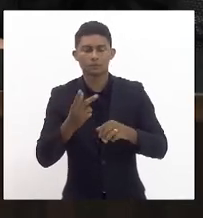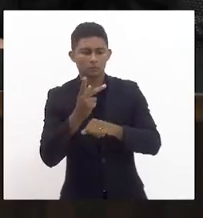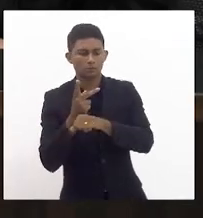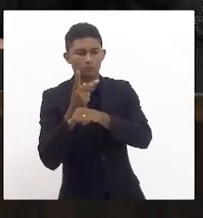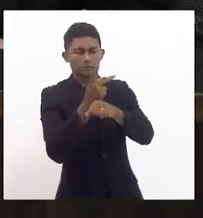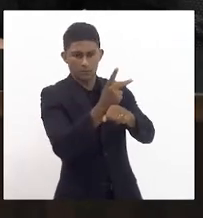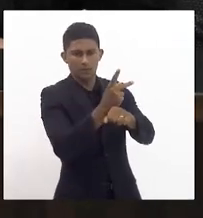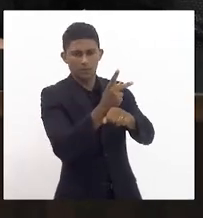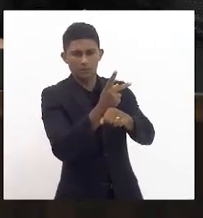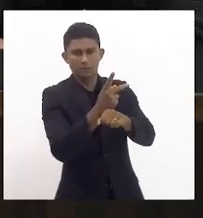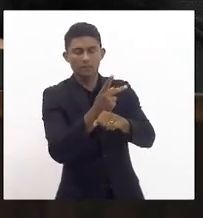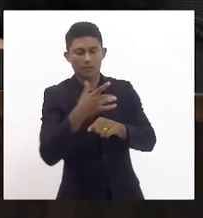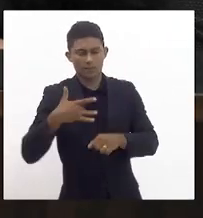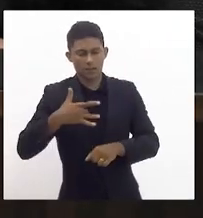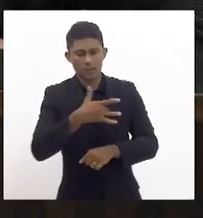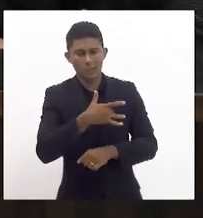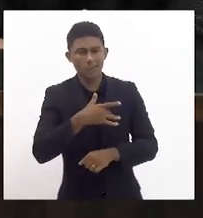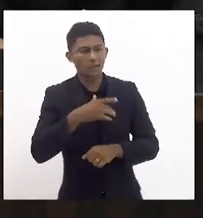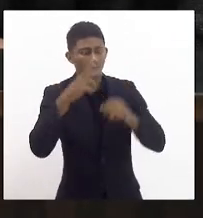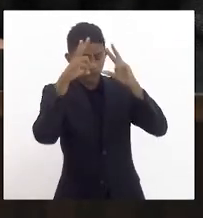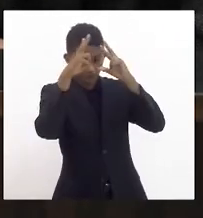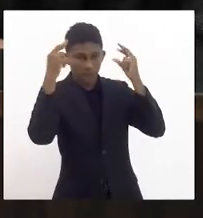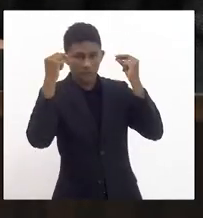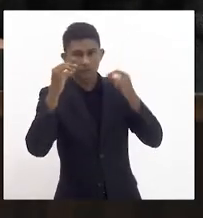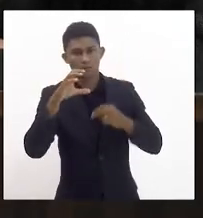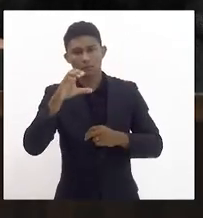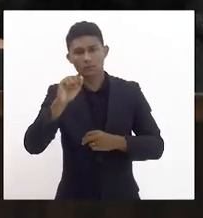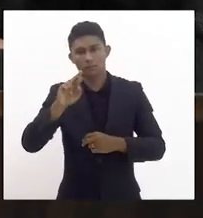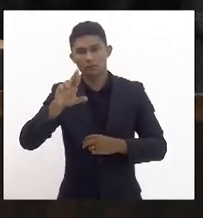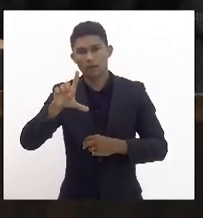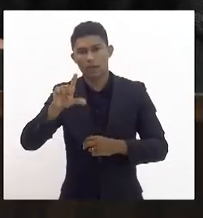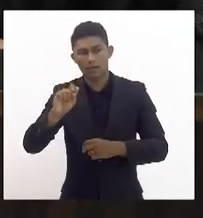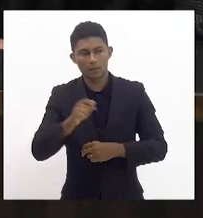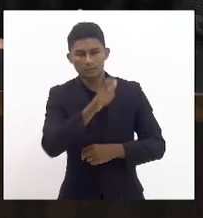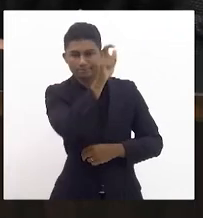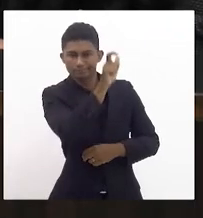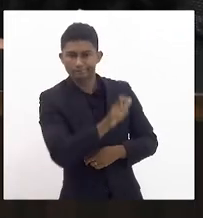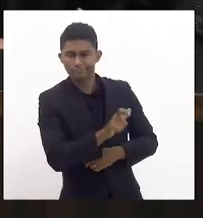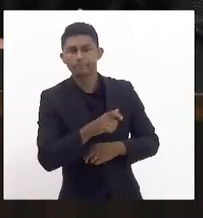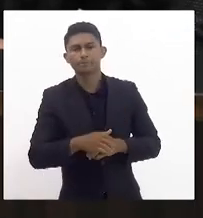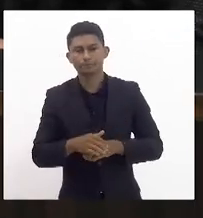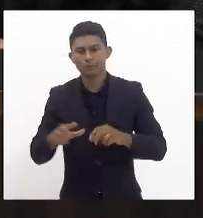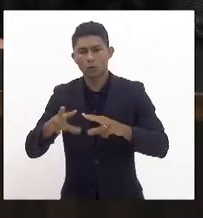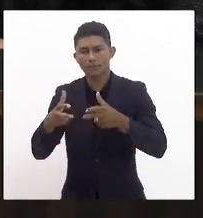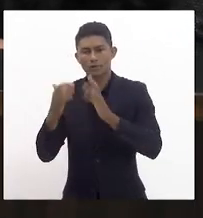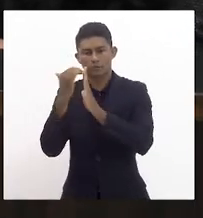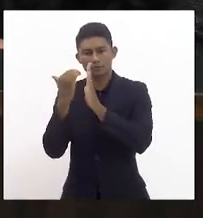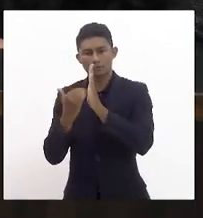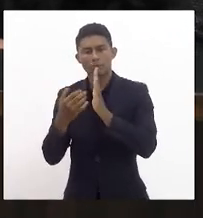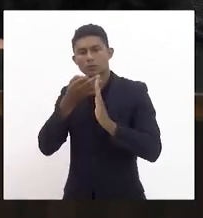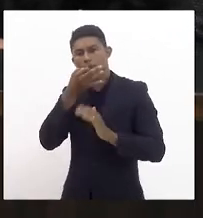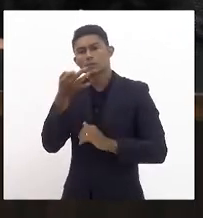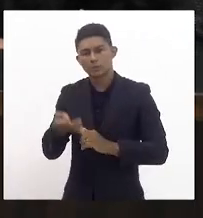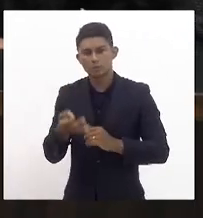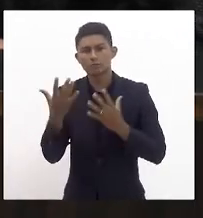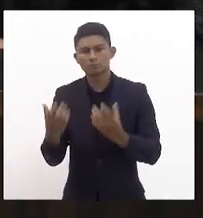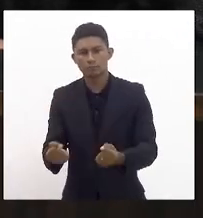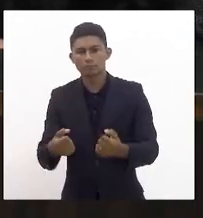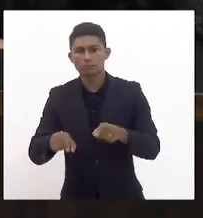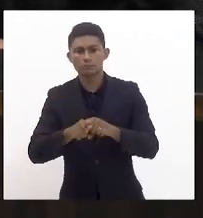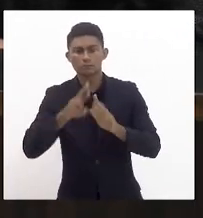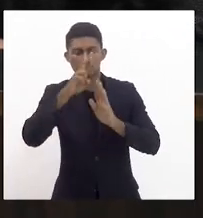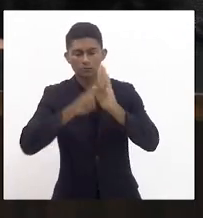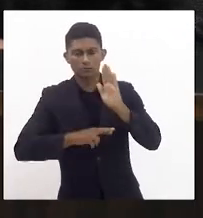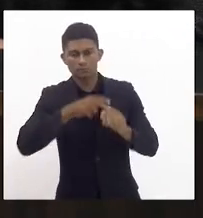Lery da Saúde à ilustríssima enfermeira Carla Oliveira Schubert. Parecer da Comissão de Normas Internas e Proposições Externas, favorável,